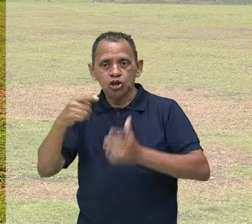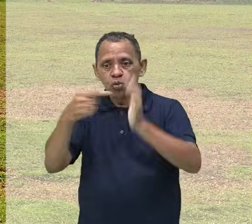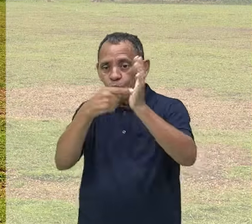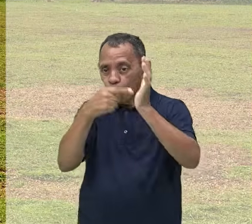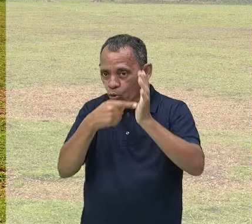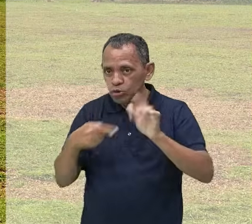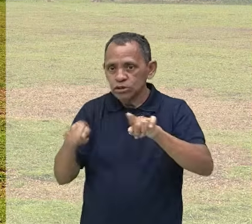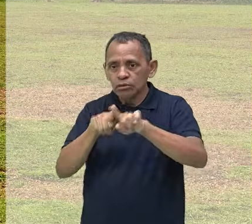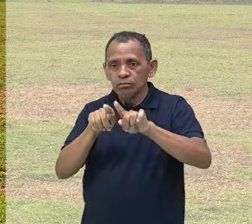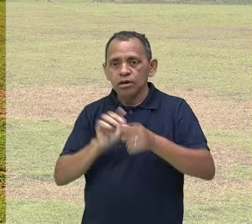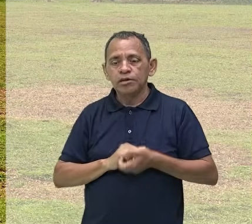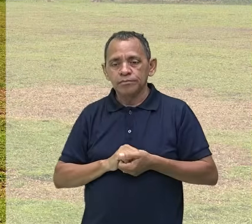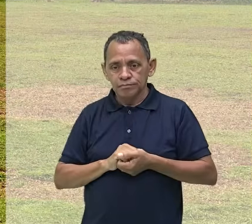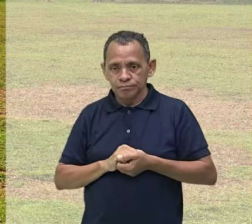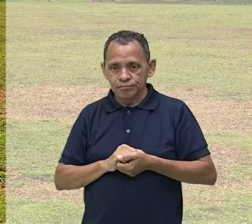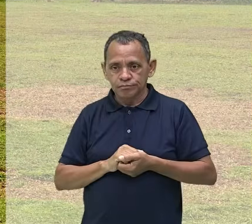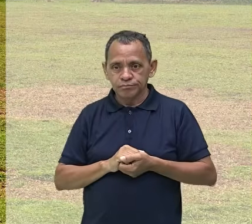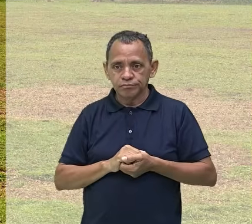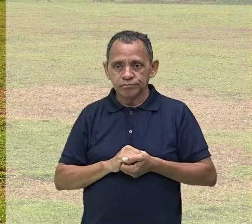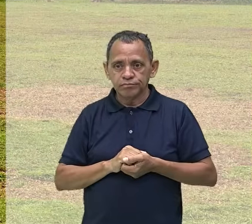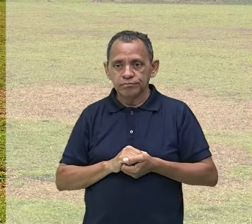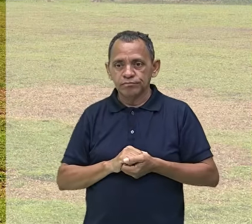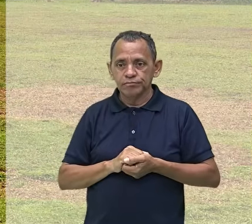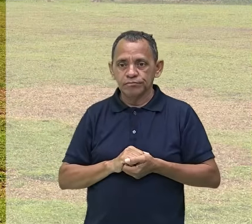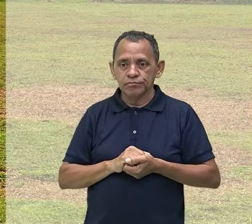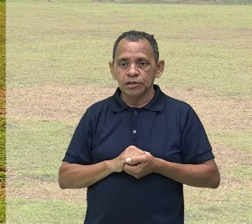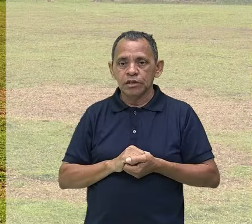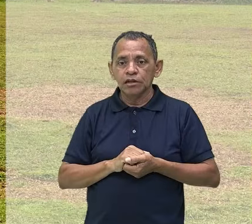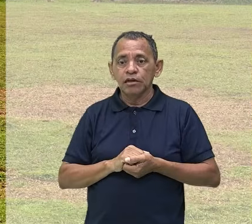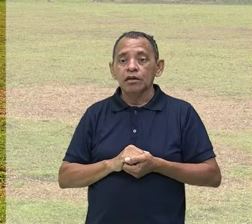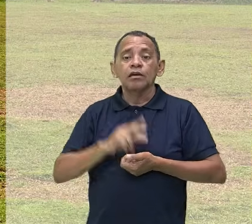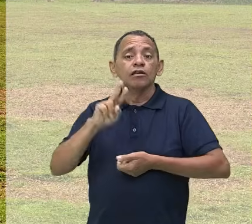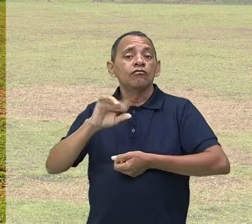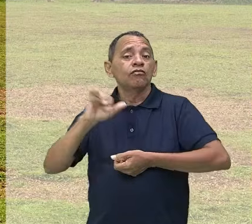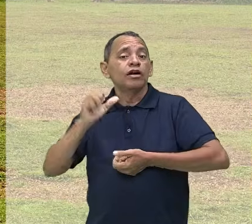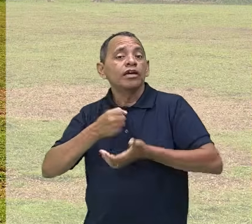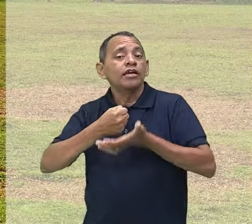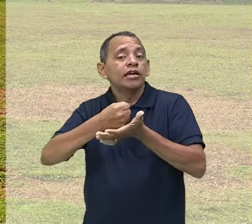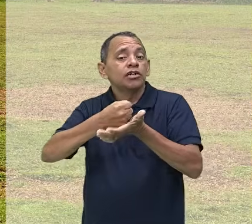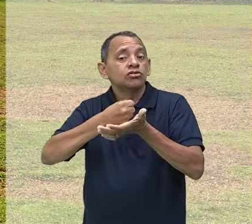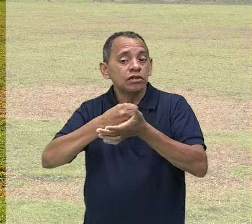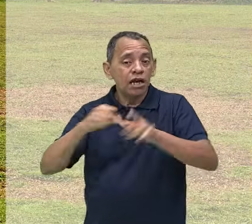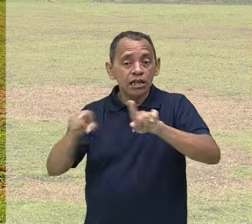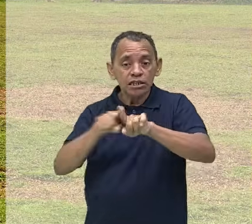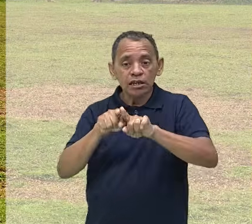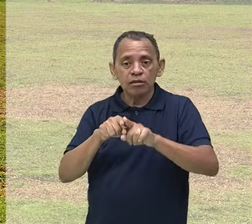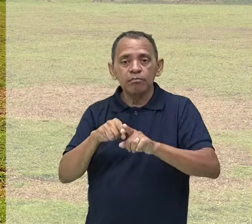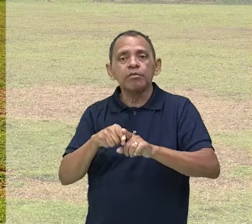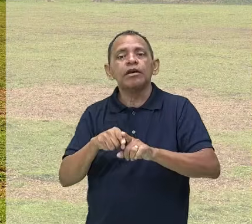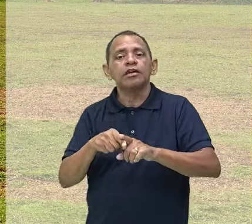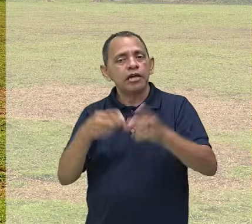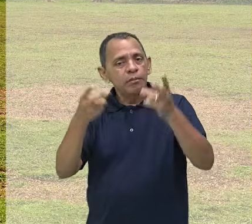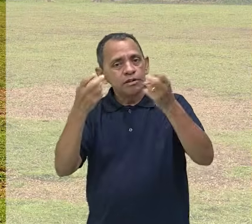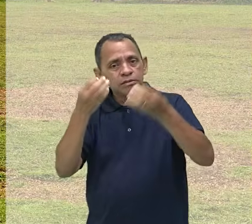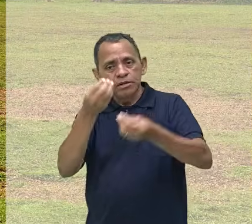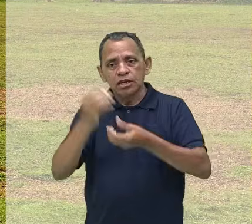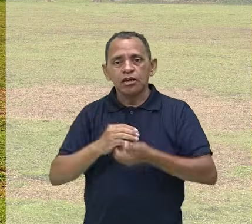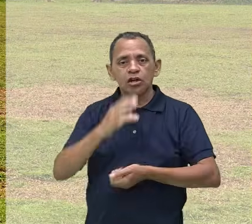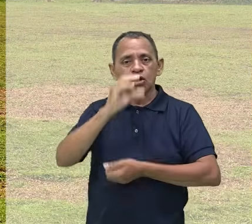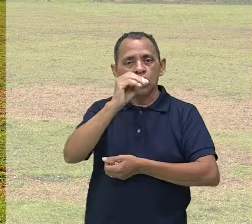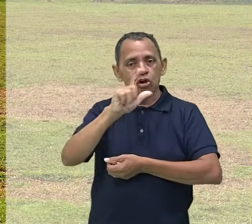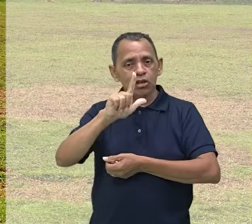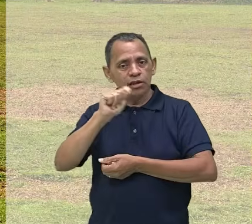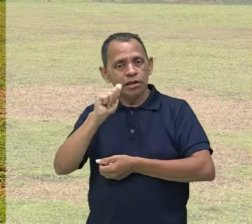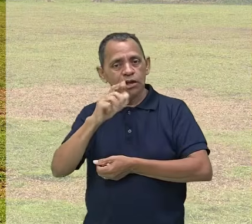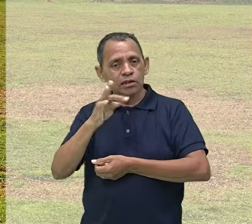pontos entre os pontos cardeais e que vai nos dar o quê? Aí, os pontos colaterais. É como se